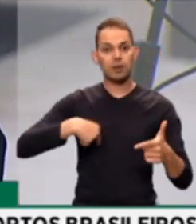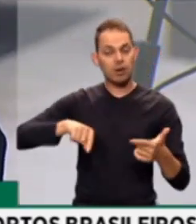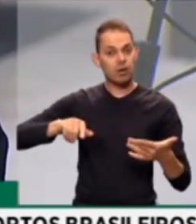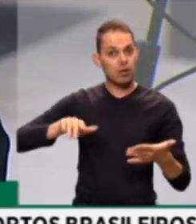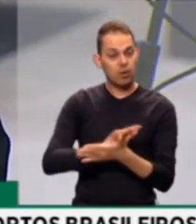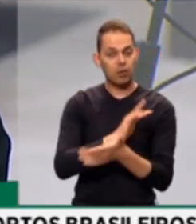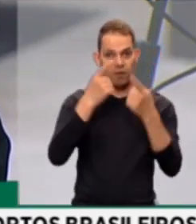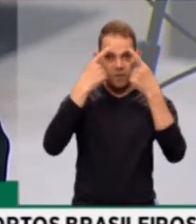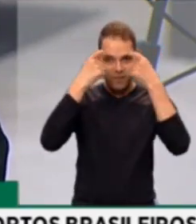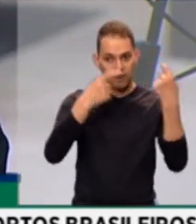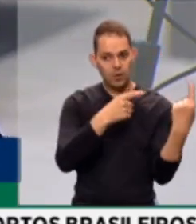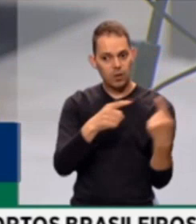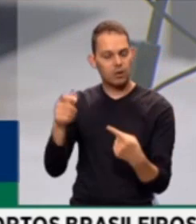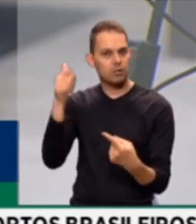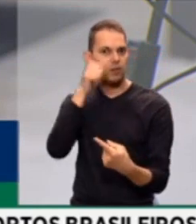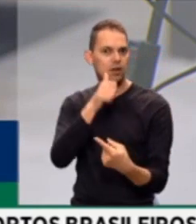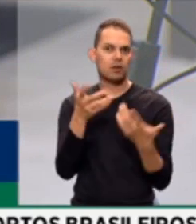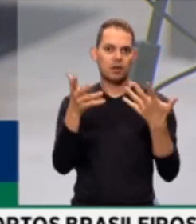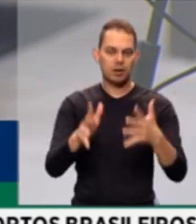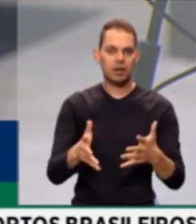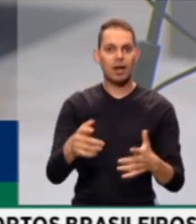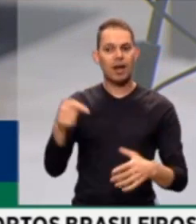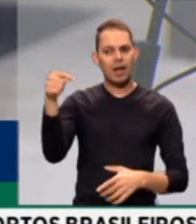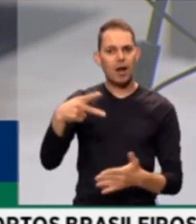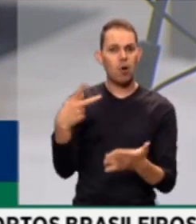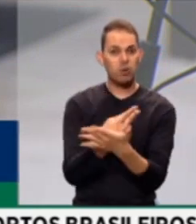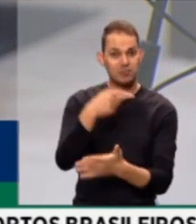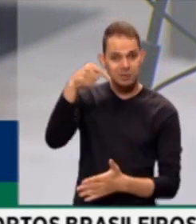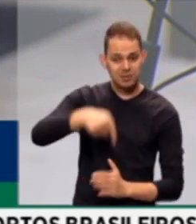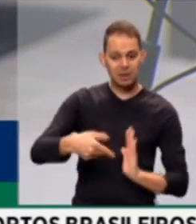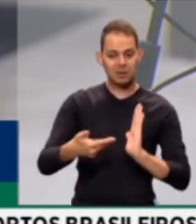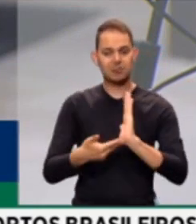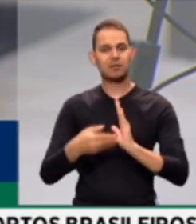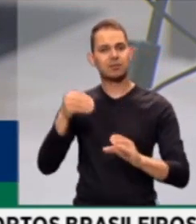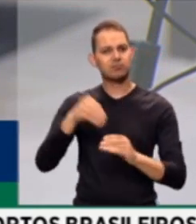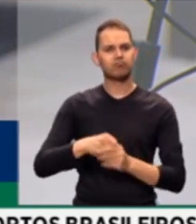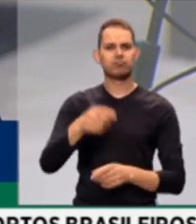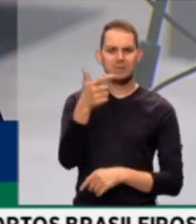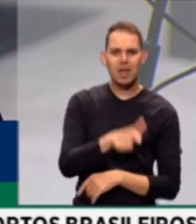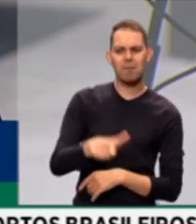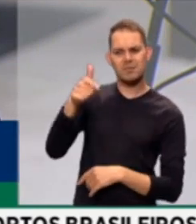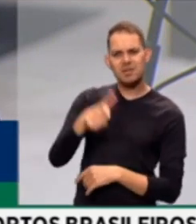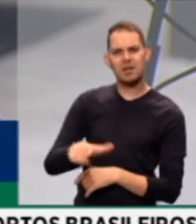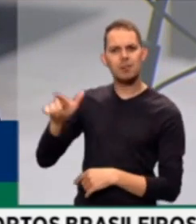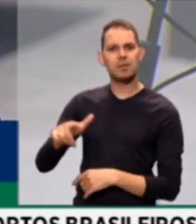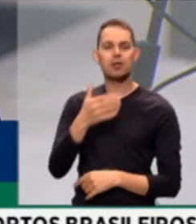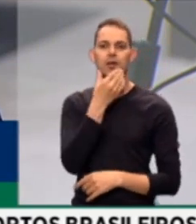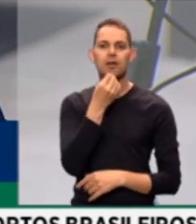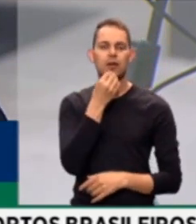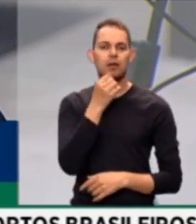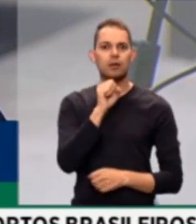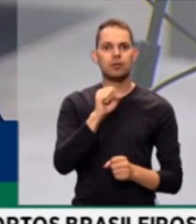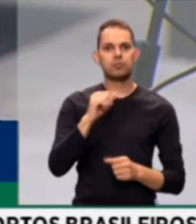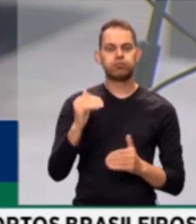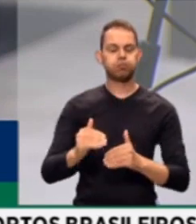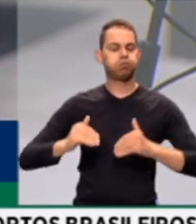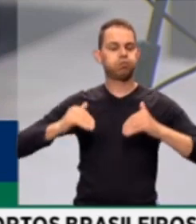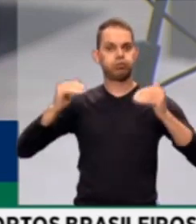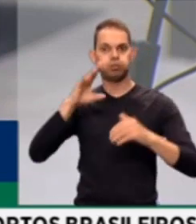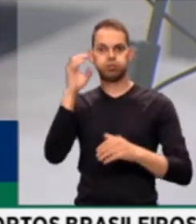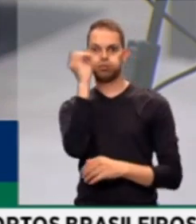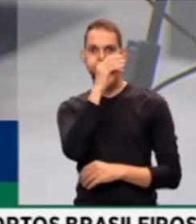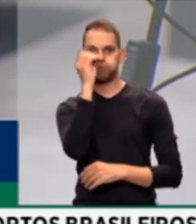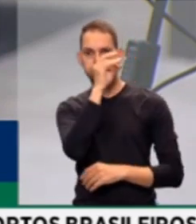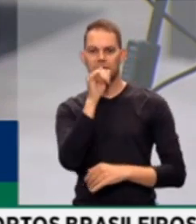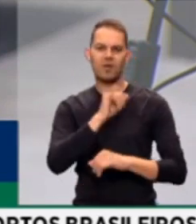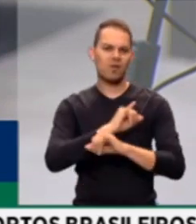violência política contra as mulheres, que infelizmente tem acontecido aqui nessa Câmara de forma reiterada por um deputado extremista. Só fazer esse registro à